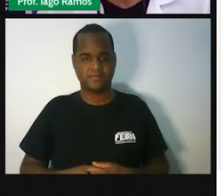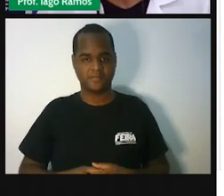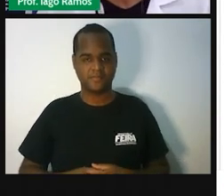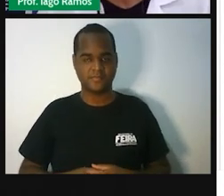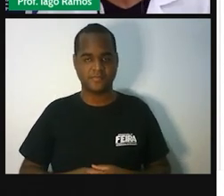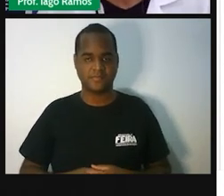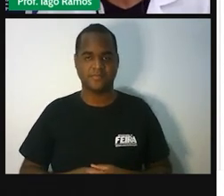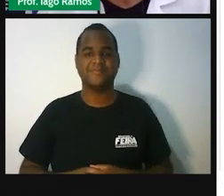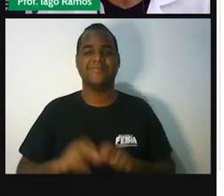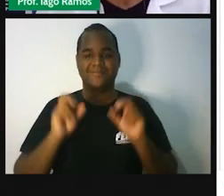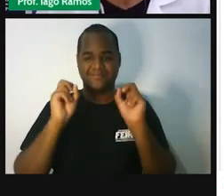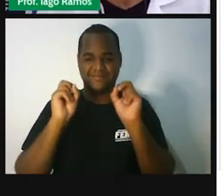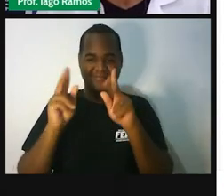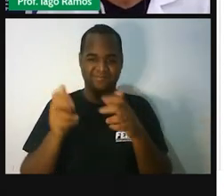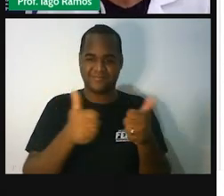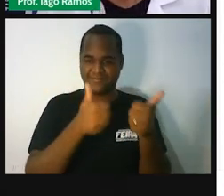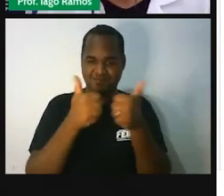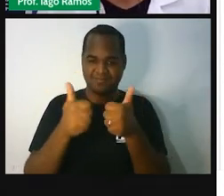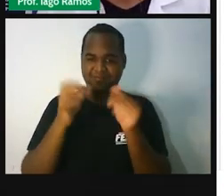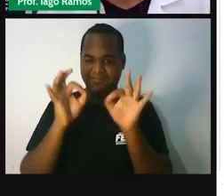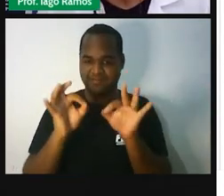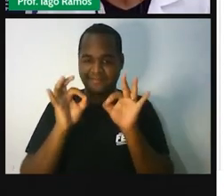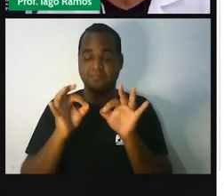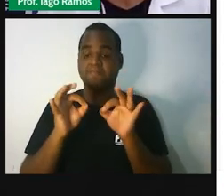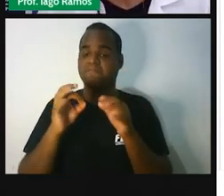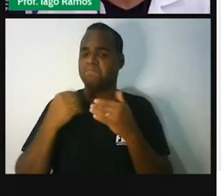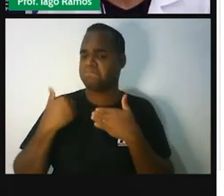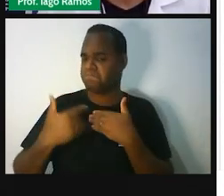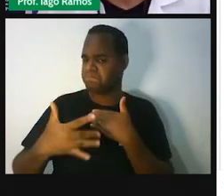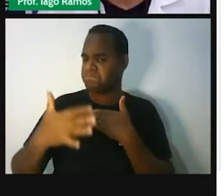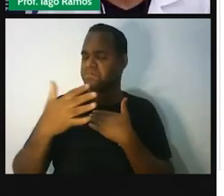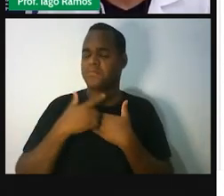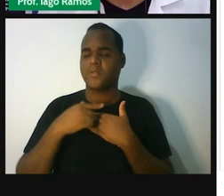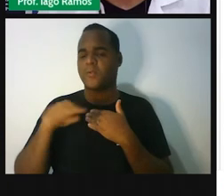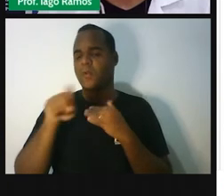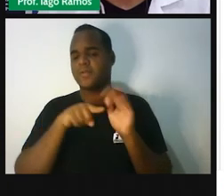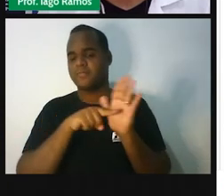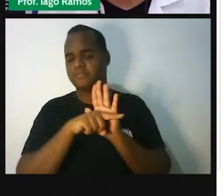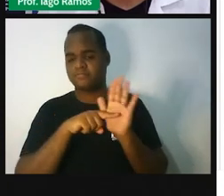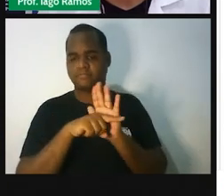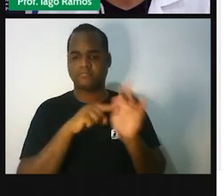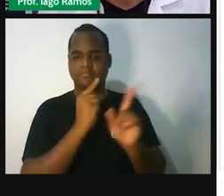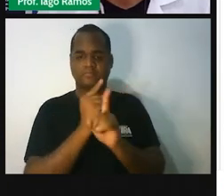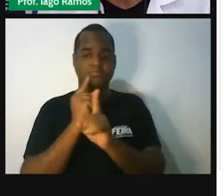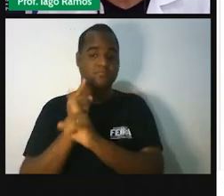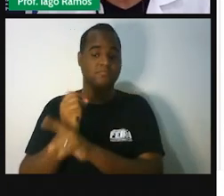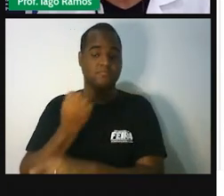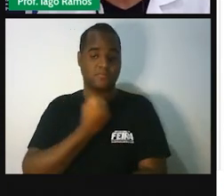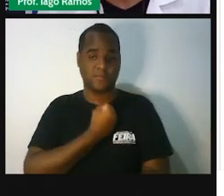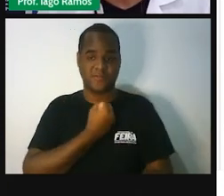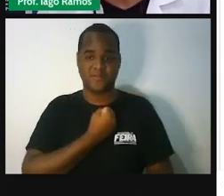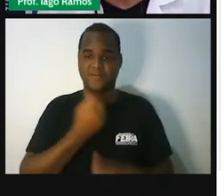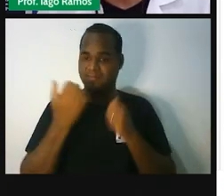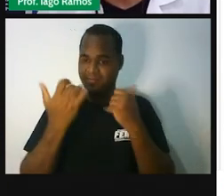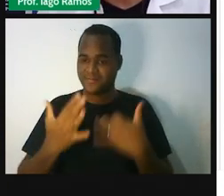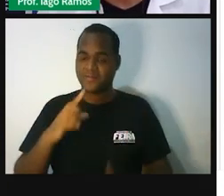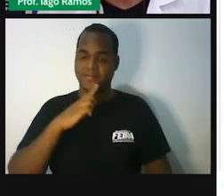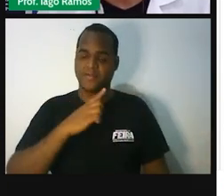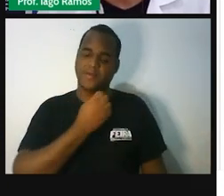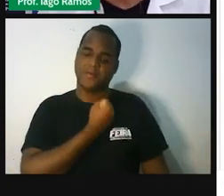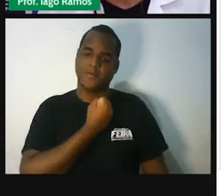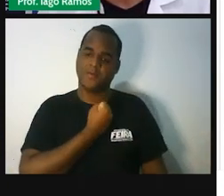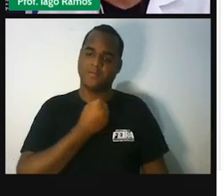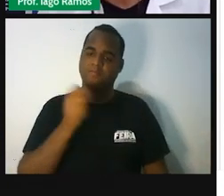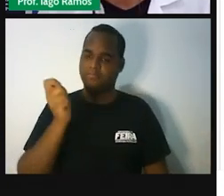Bacana, bacana, bacana, bacana. Seguindo, vamos analisar esse númerozinho aqui, ó. Esse é o primeiro número que